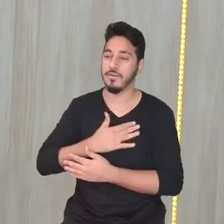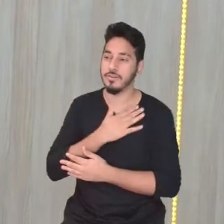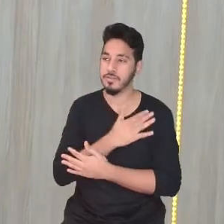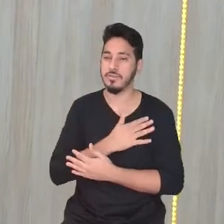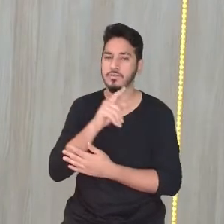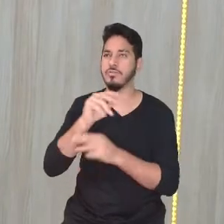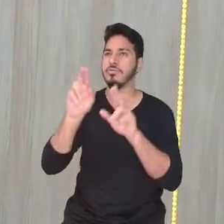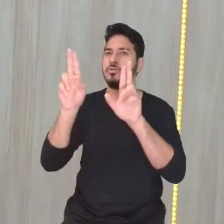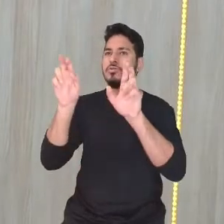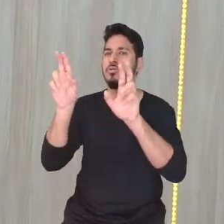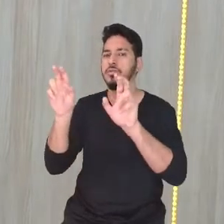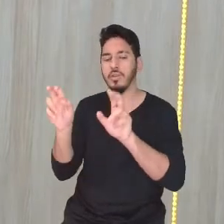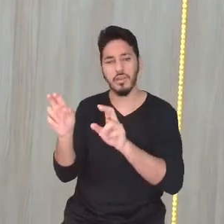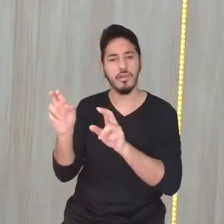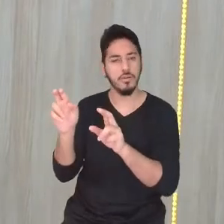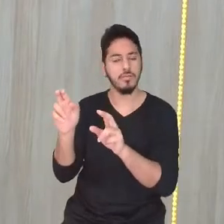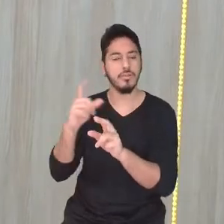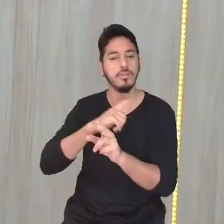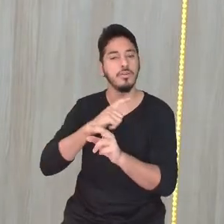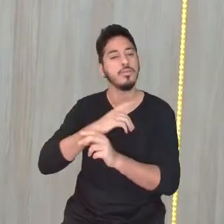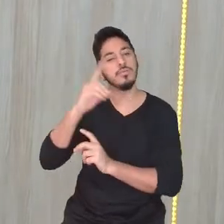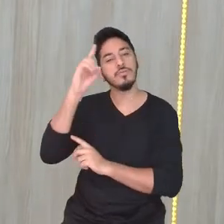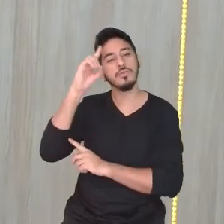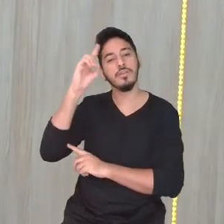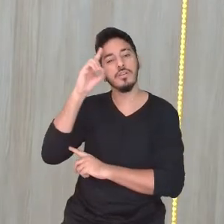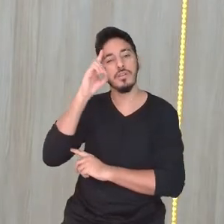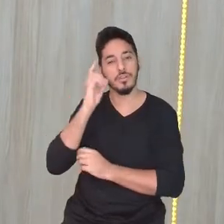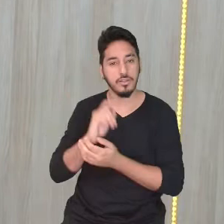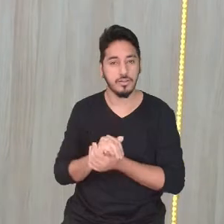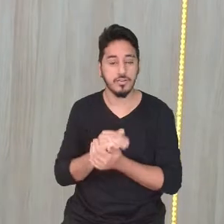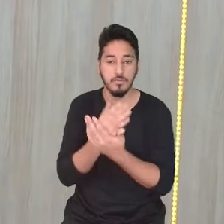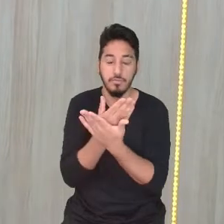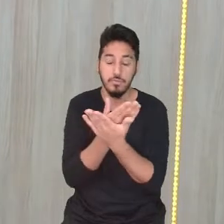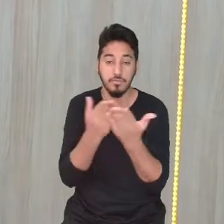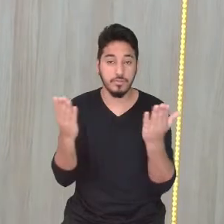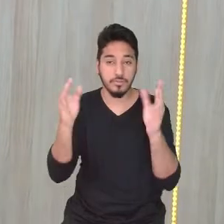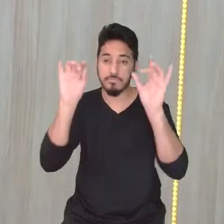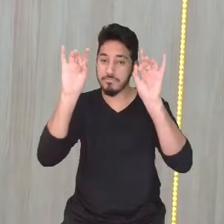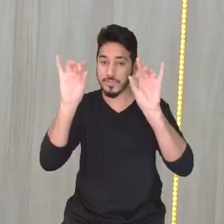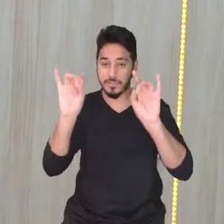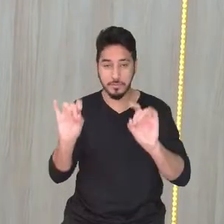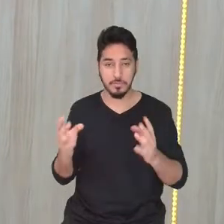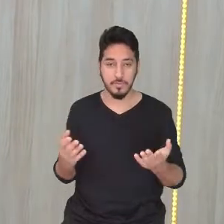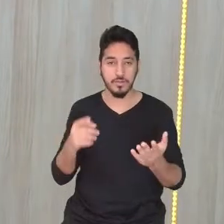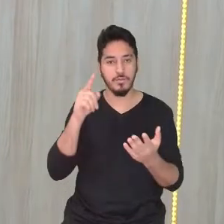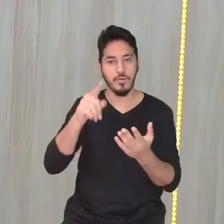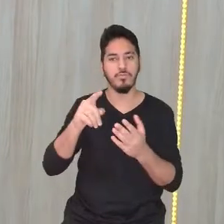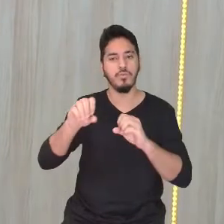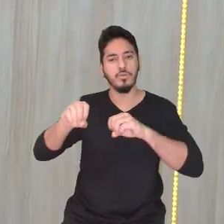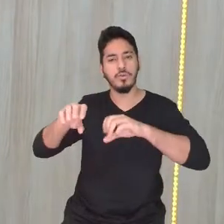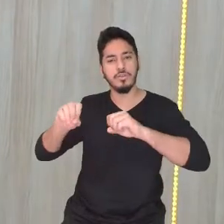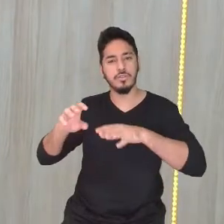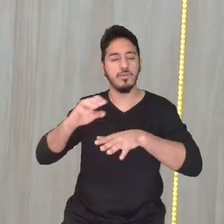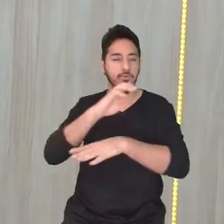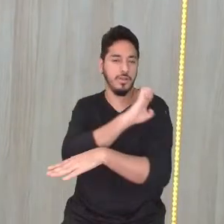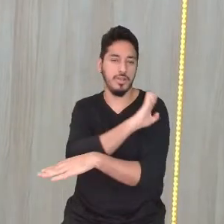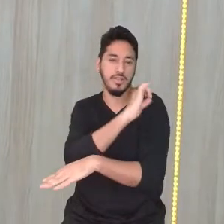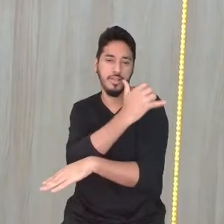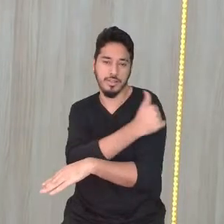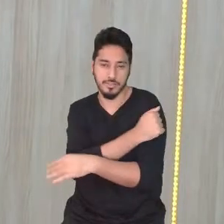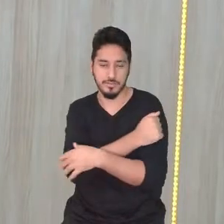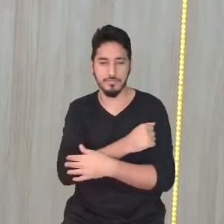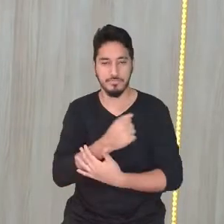de temas que a gente traz no nosso dia a dia, para vocês especialmente, enquanto educação de jovens e adultos,